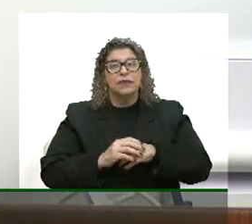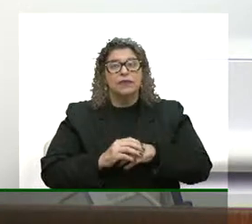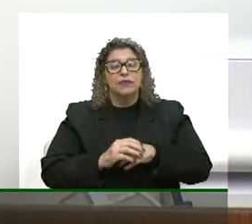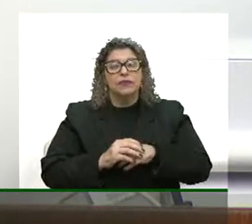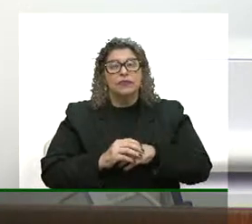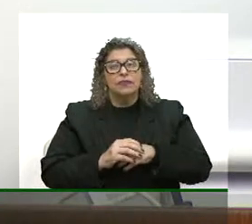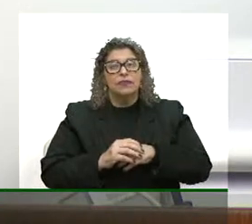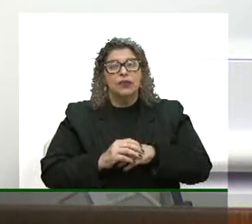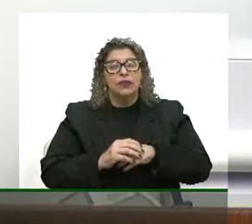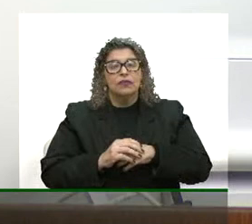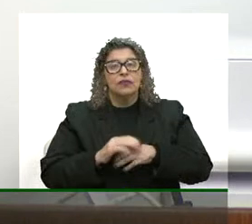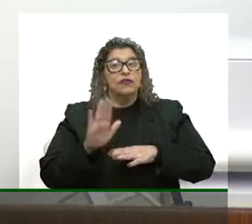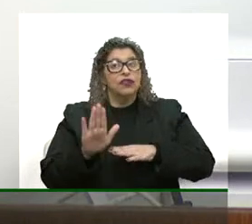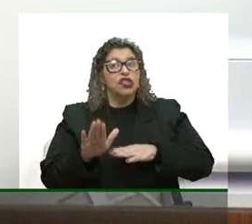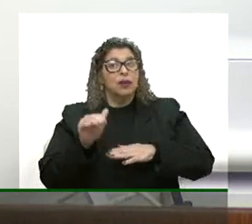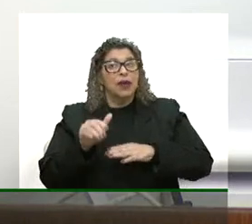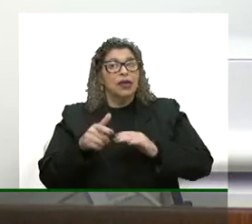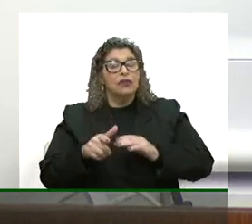na convocação.